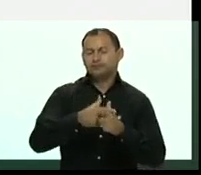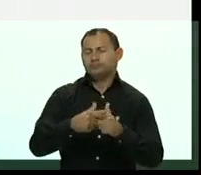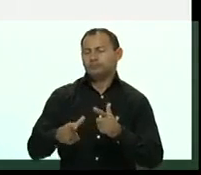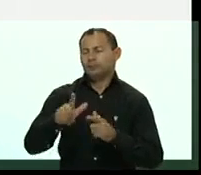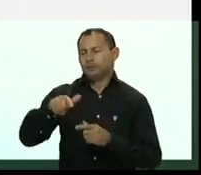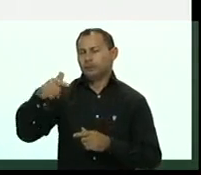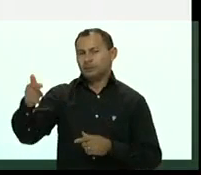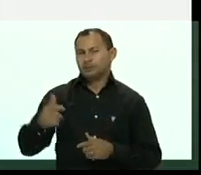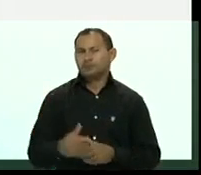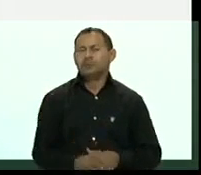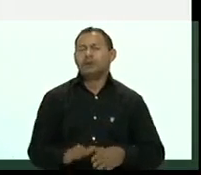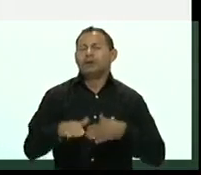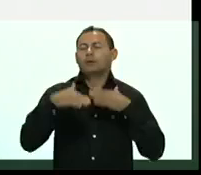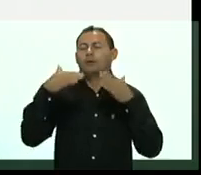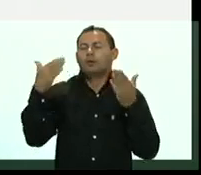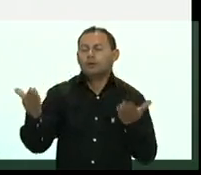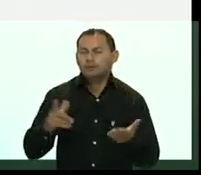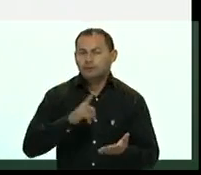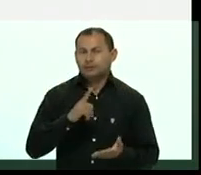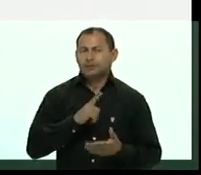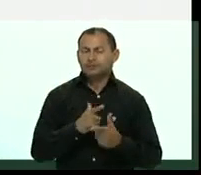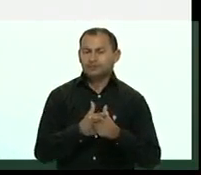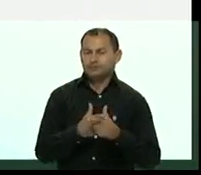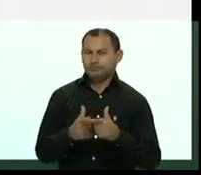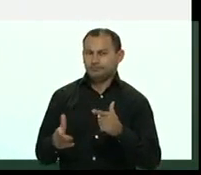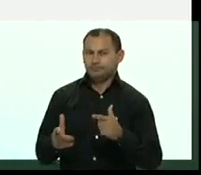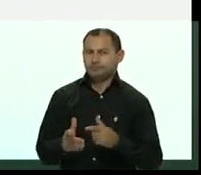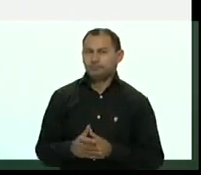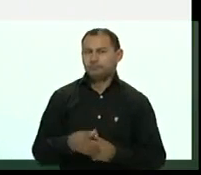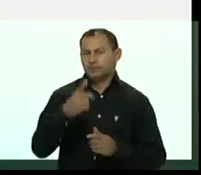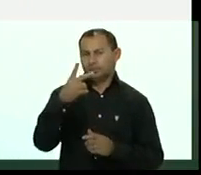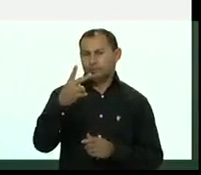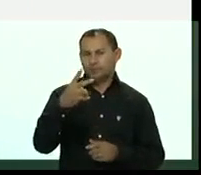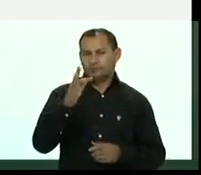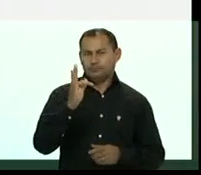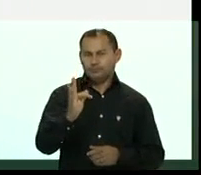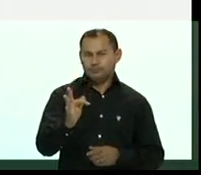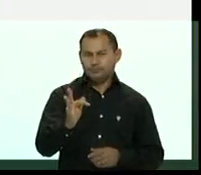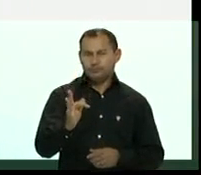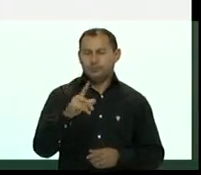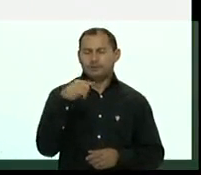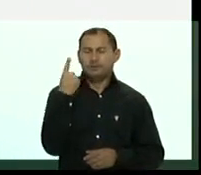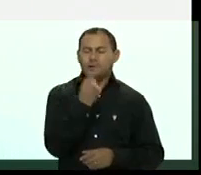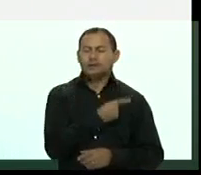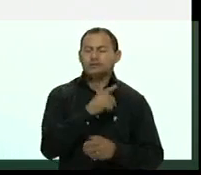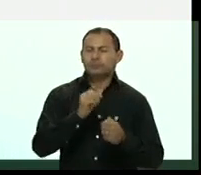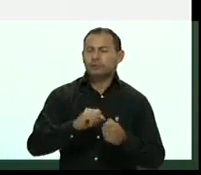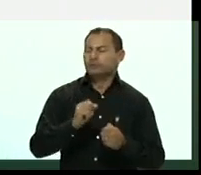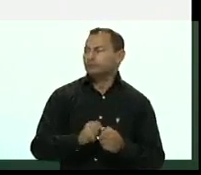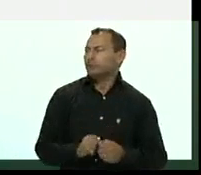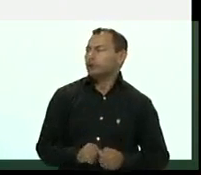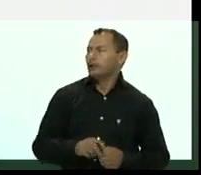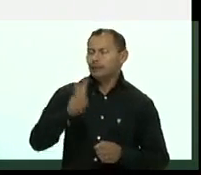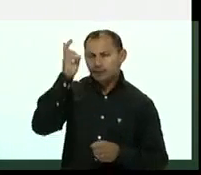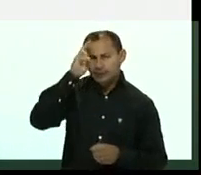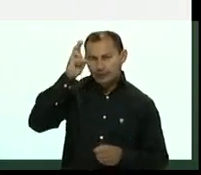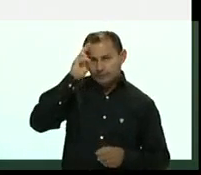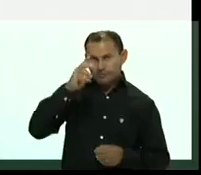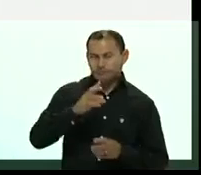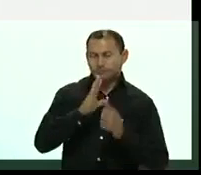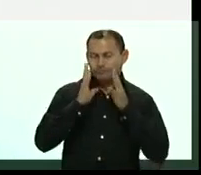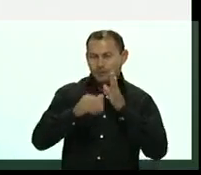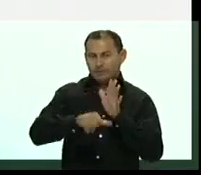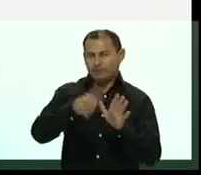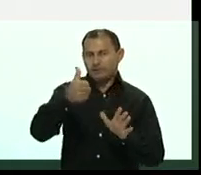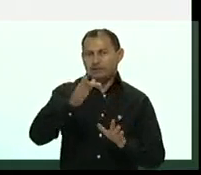pela outra. Quando a gente tiver divisão de duas funções, nós vamos ter que fazer. Lembre-se que aqui eu vou chamar